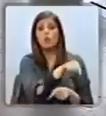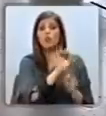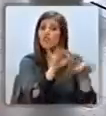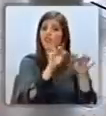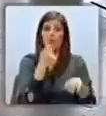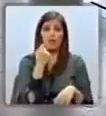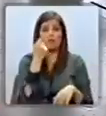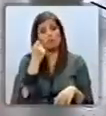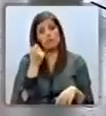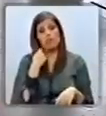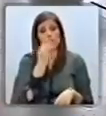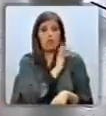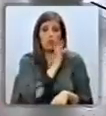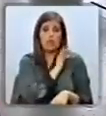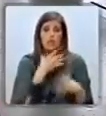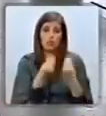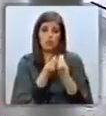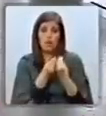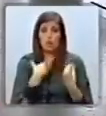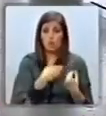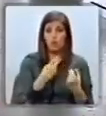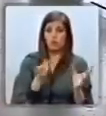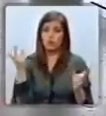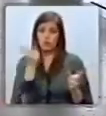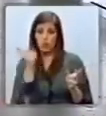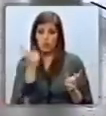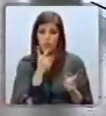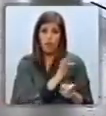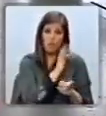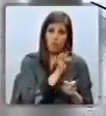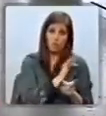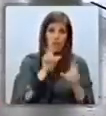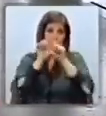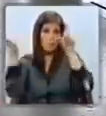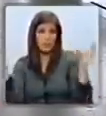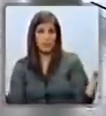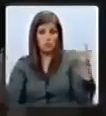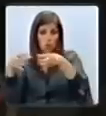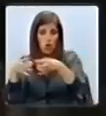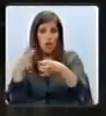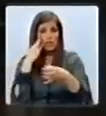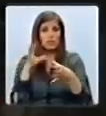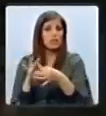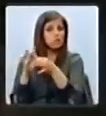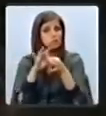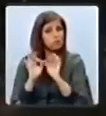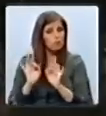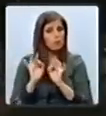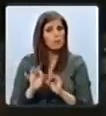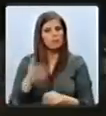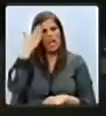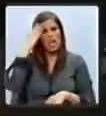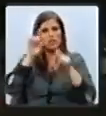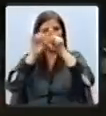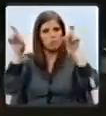Portanto, basicamente é juntar os dois mundos, académico e corporativo, para haver aqui mais homogeneidade. Acho que as empresas procuram não